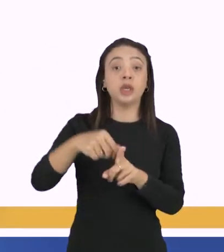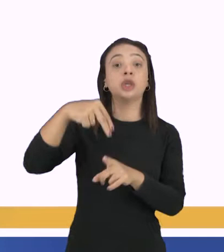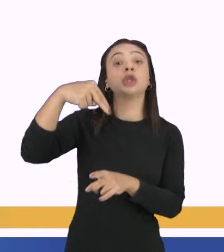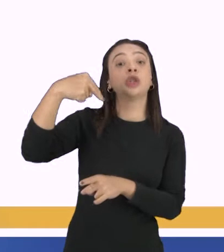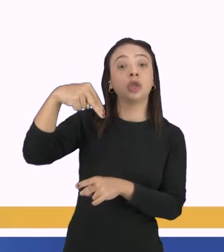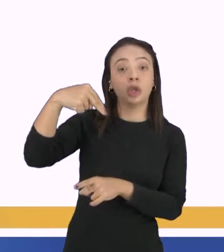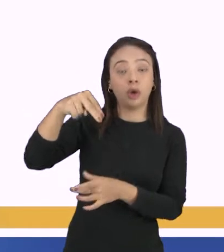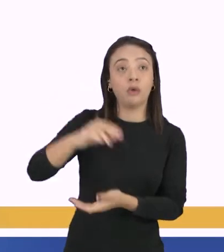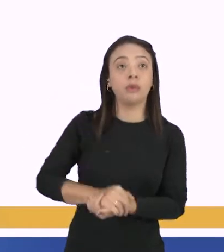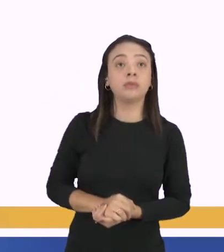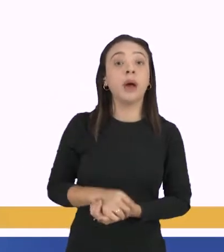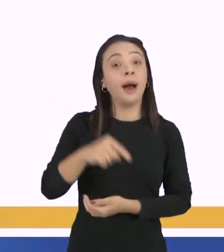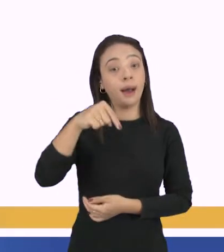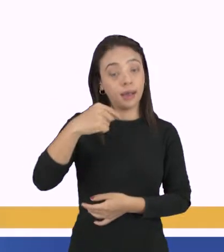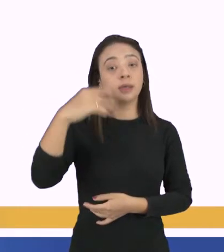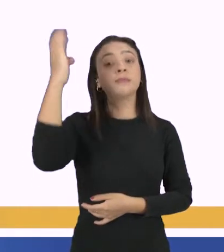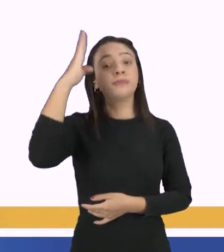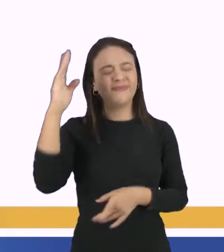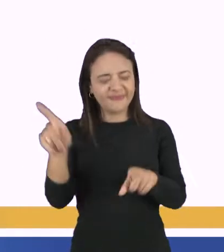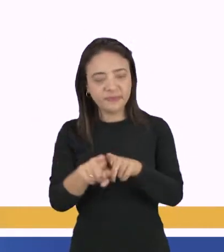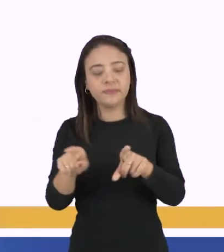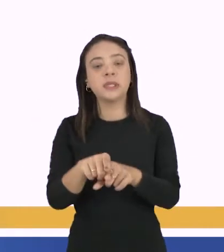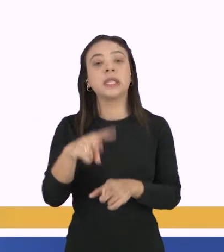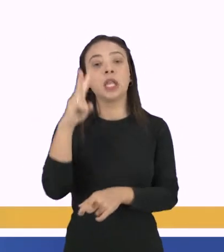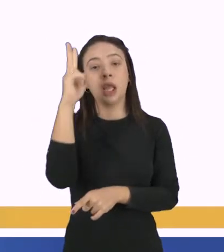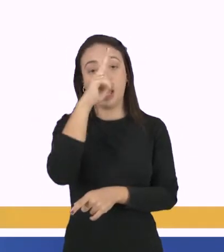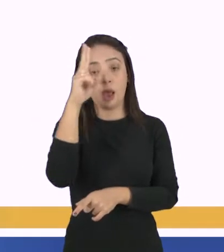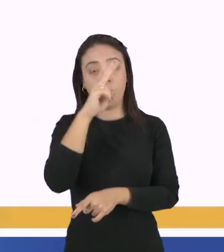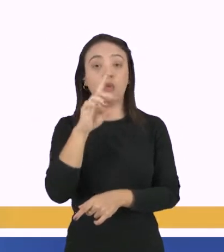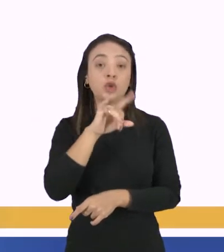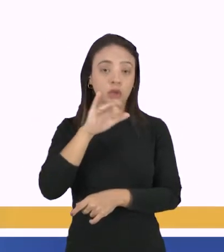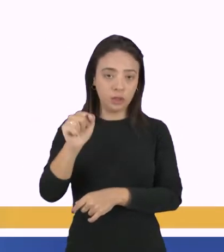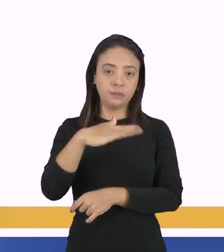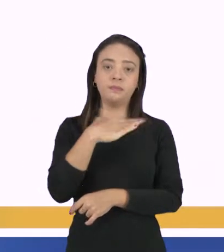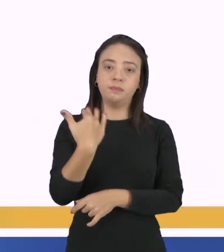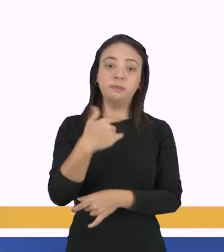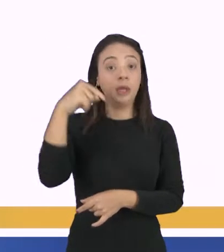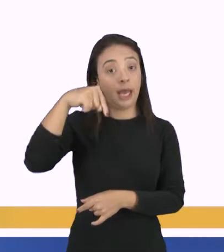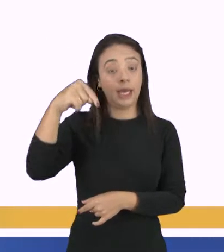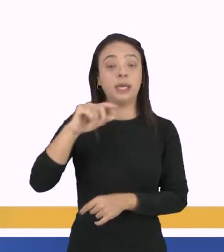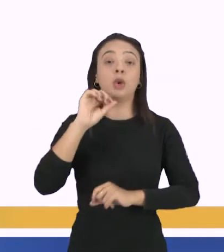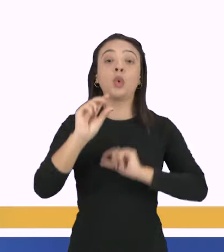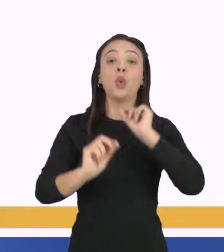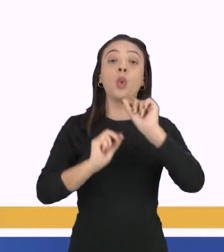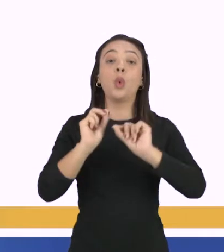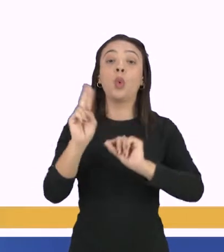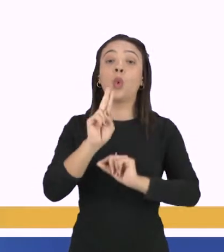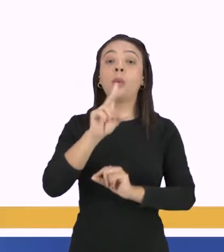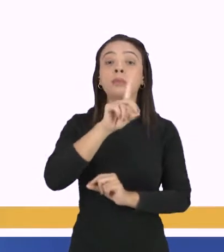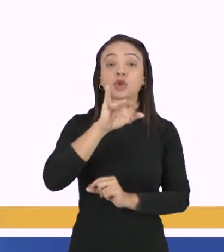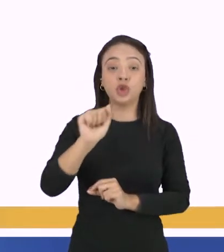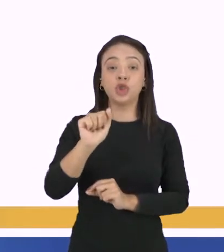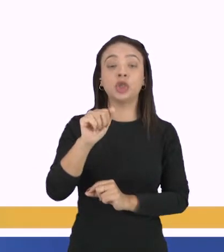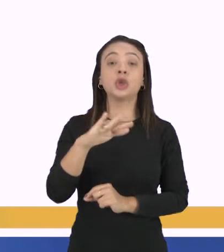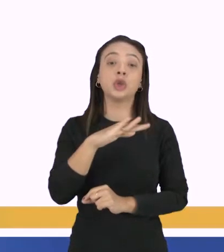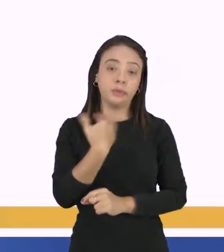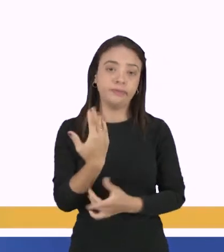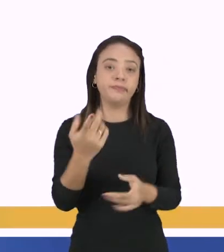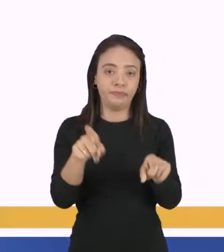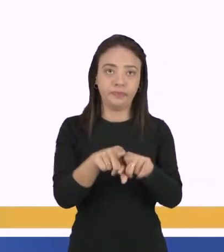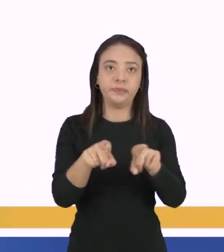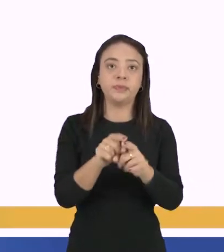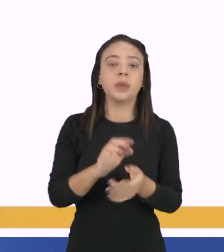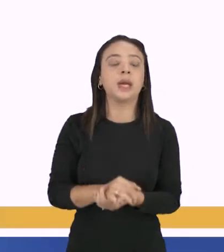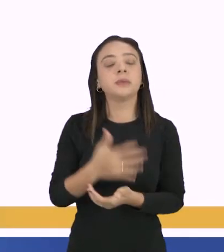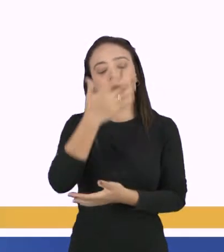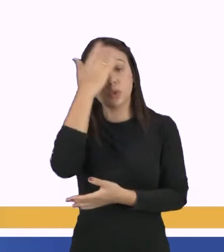Brasil também relembramos o Dia dos Mortos, que é chamado de Dia dos Finados, né? Na qual é costume ir